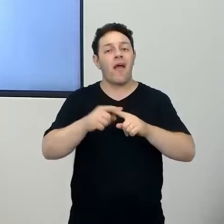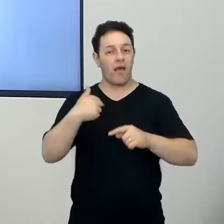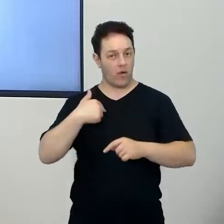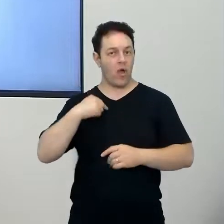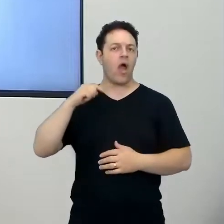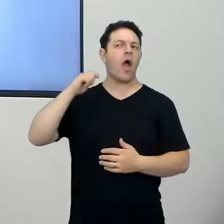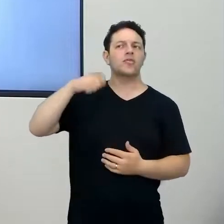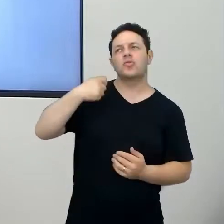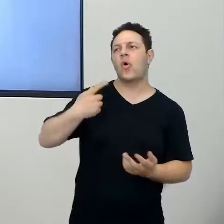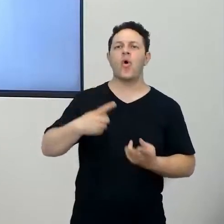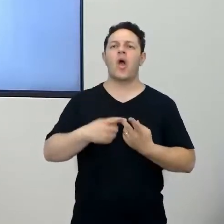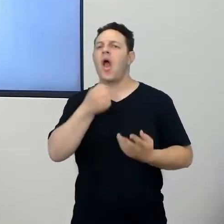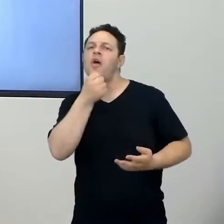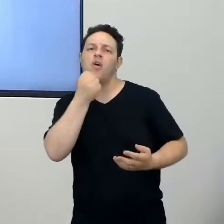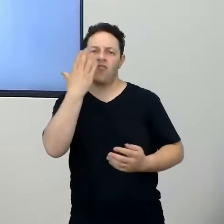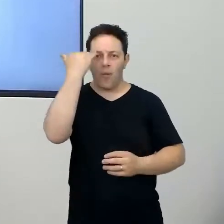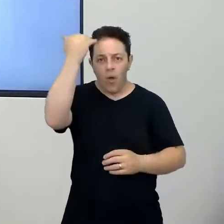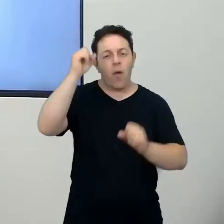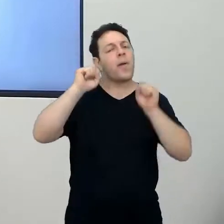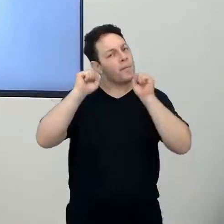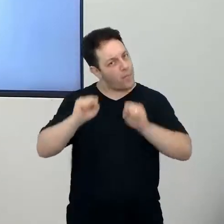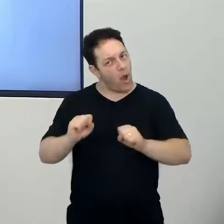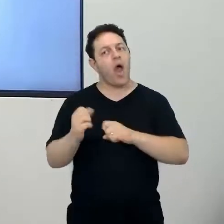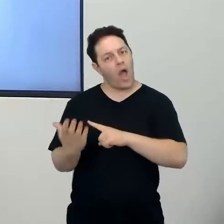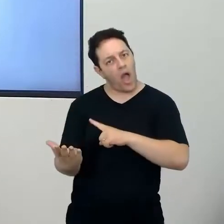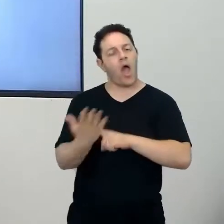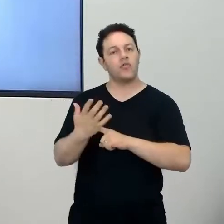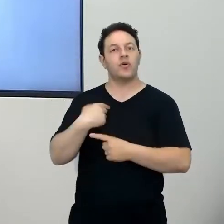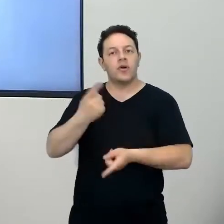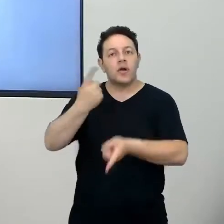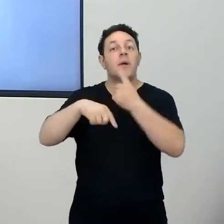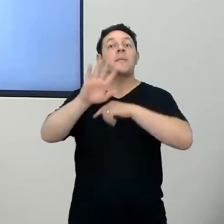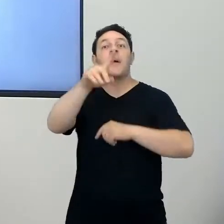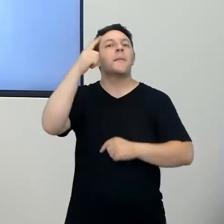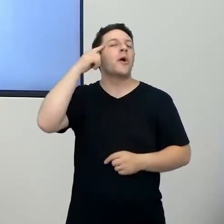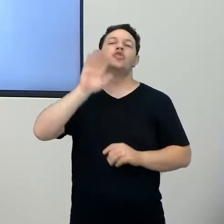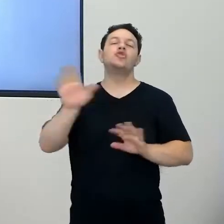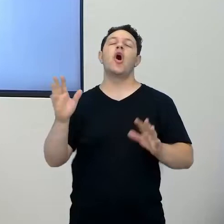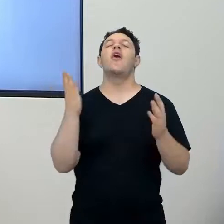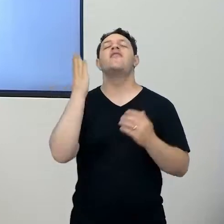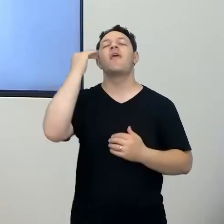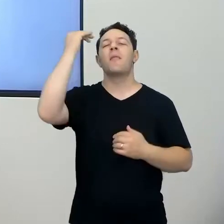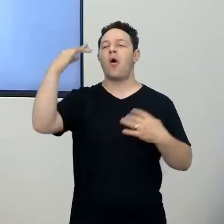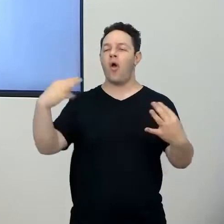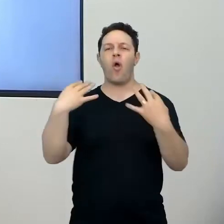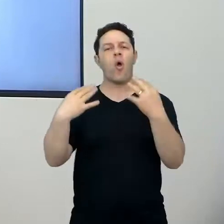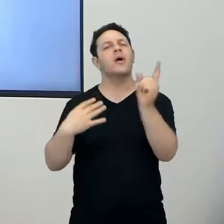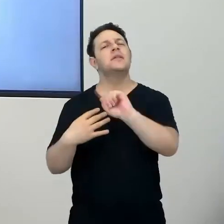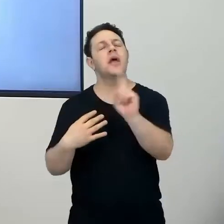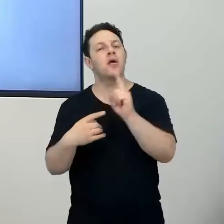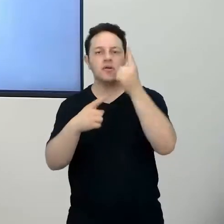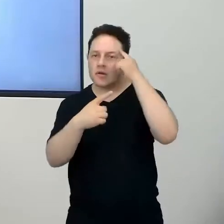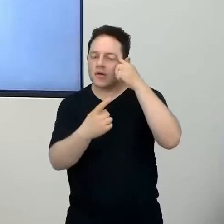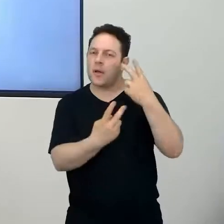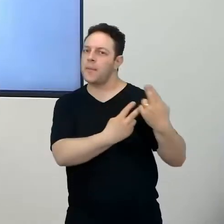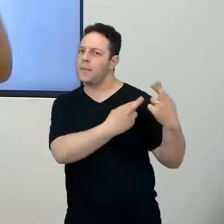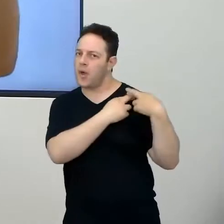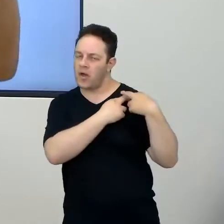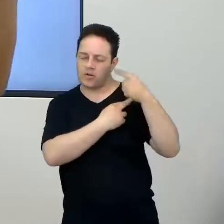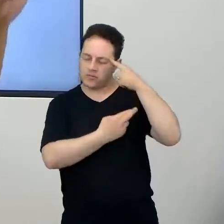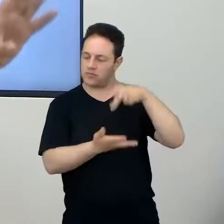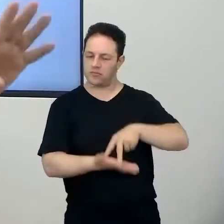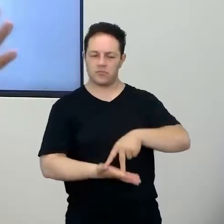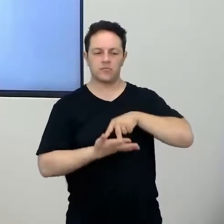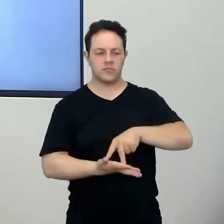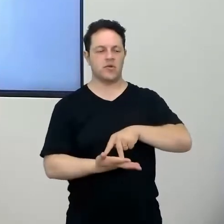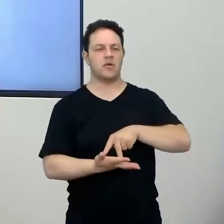pode seguir o caminho artístico também, mas pense como um empreendimento, com muita responsabilidade, com muito pé no chão, fugindo de tudo